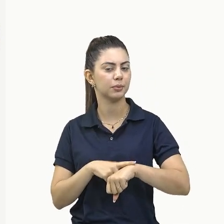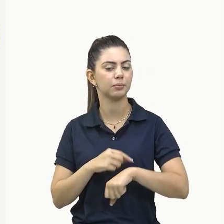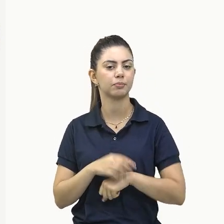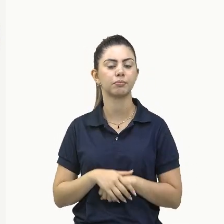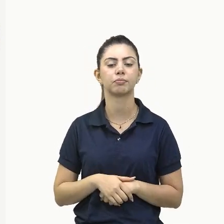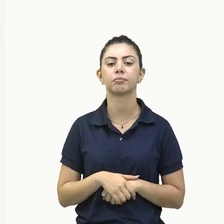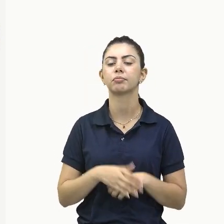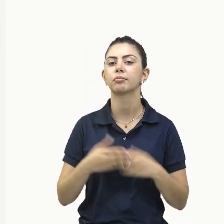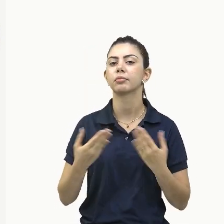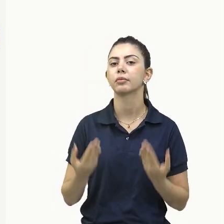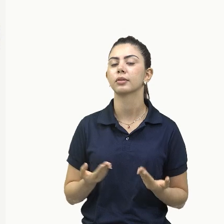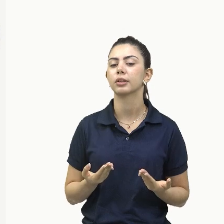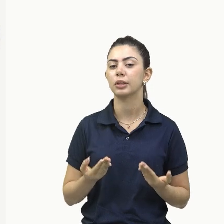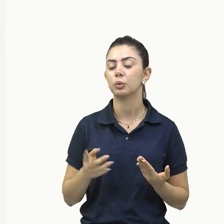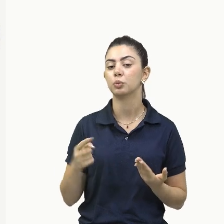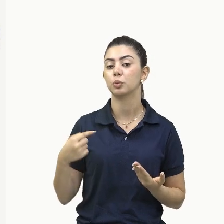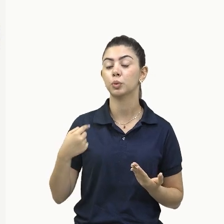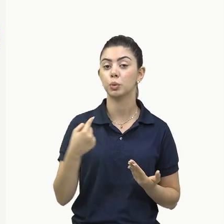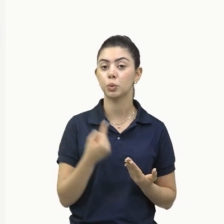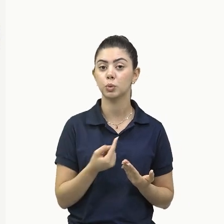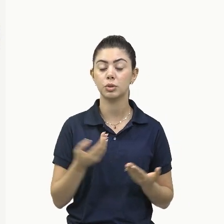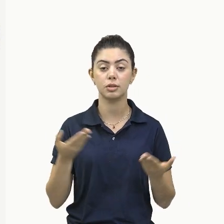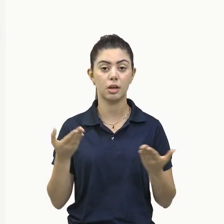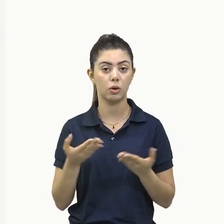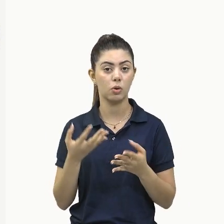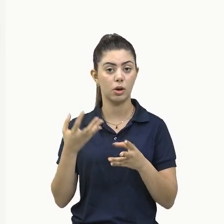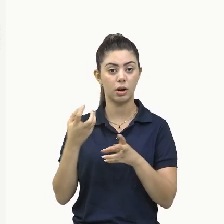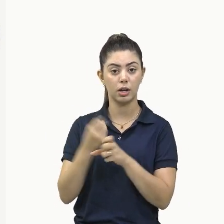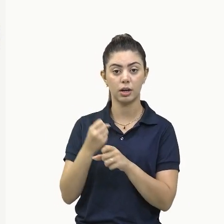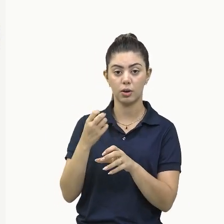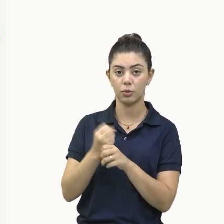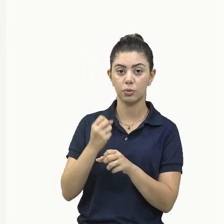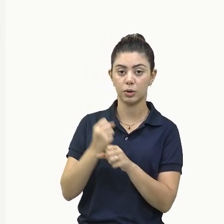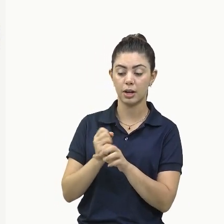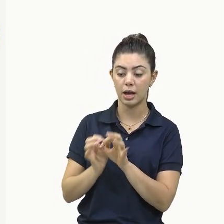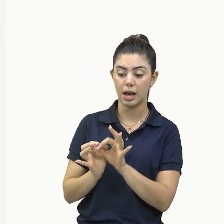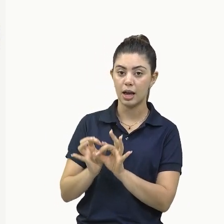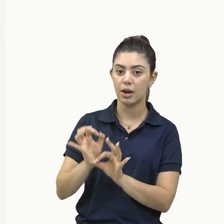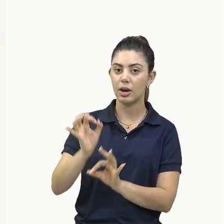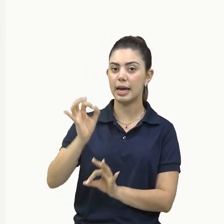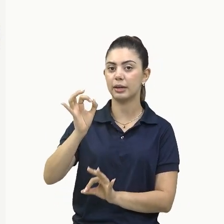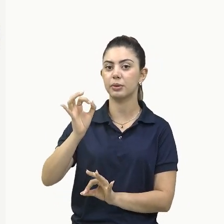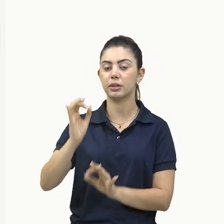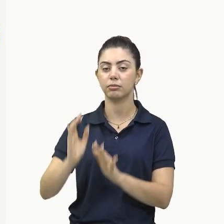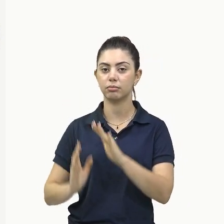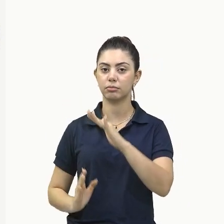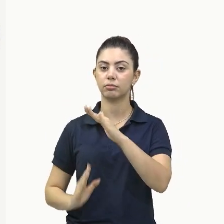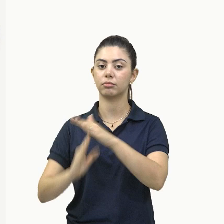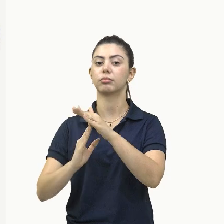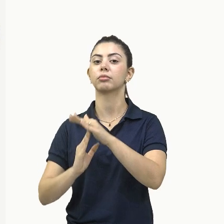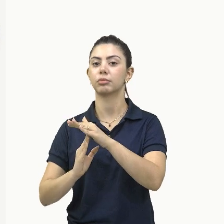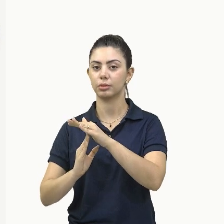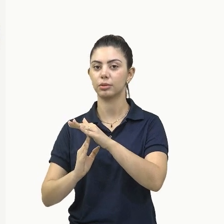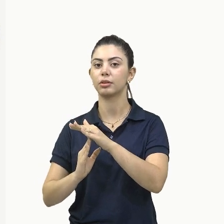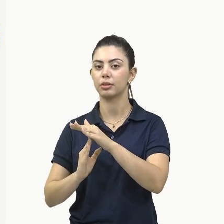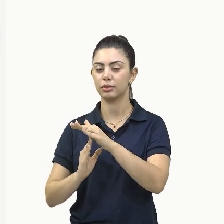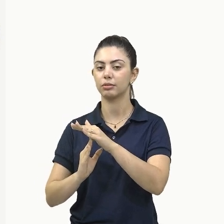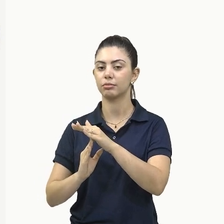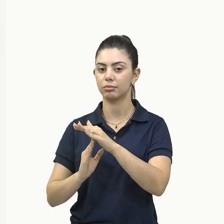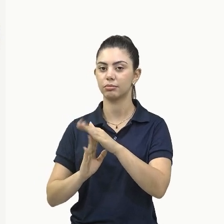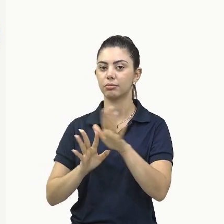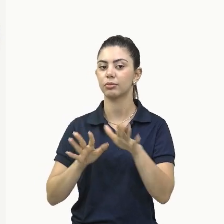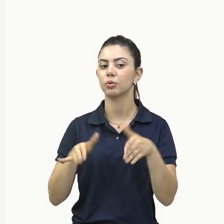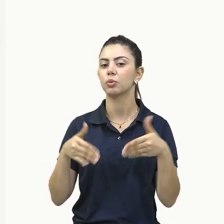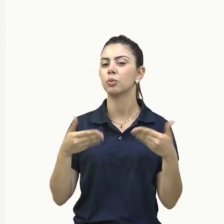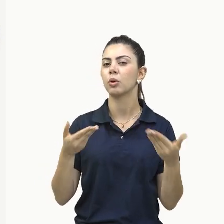que a gente possa determinar a altura máxima que esse objeto vai alcançar,